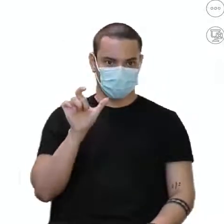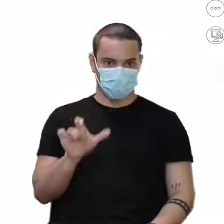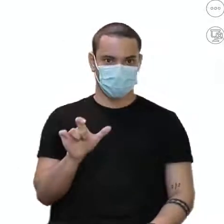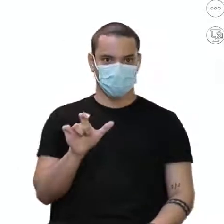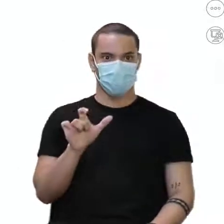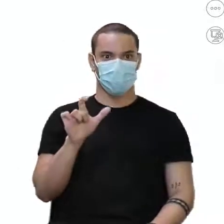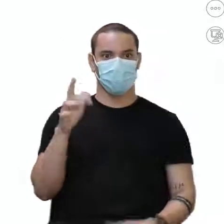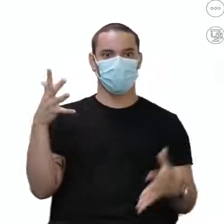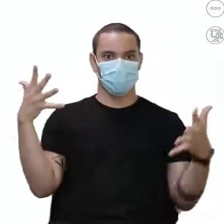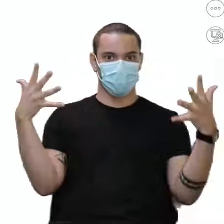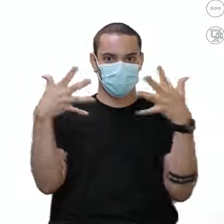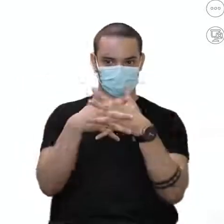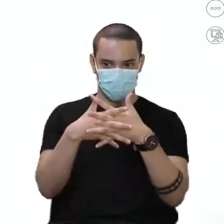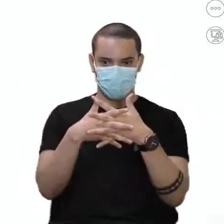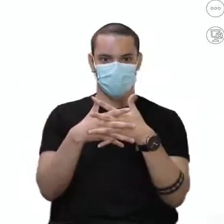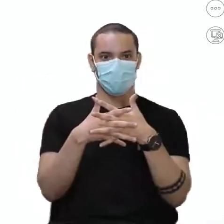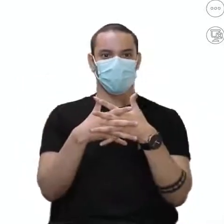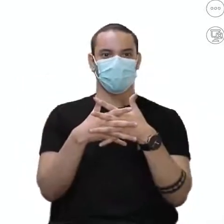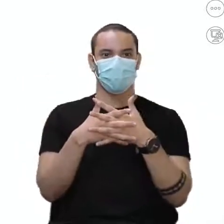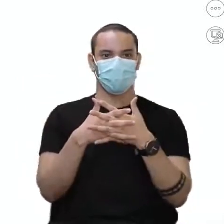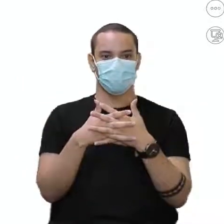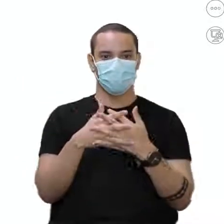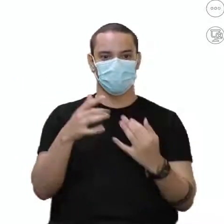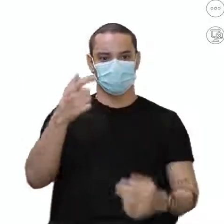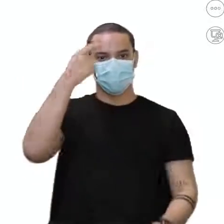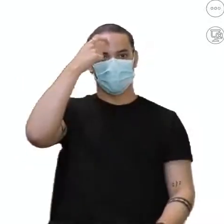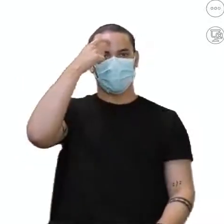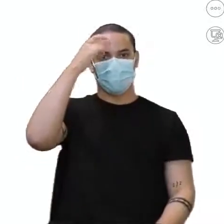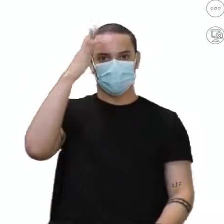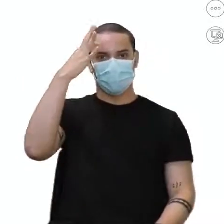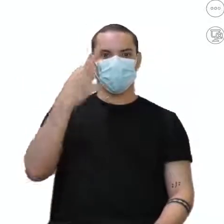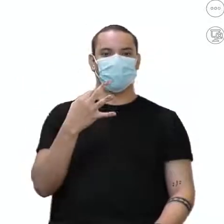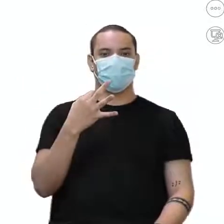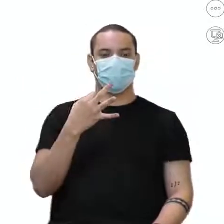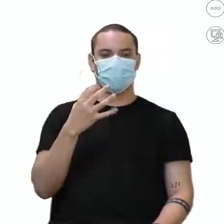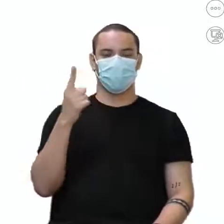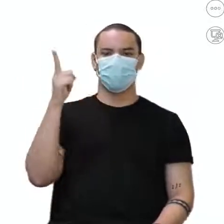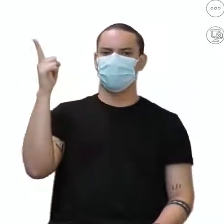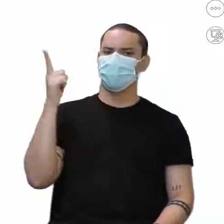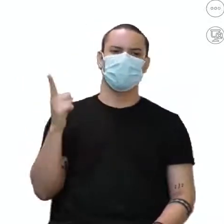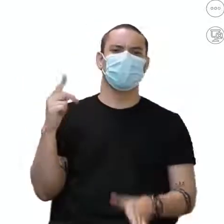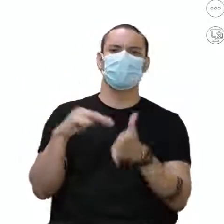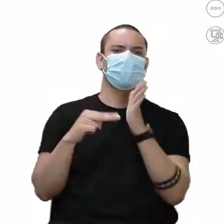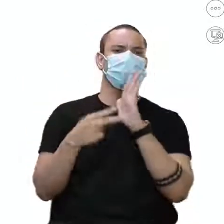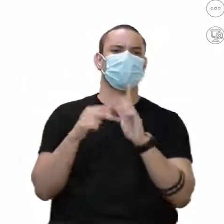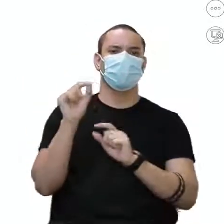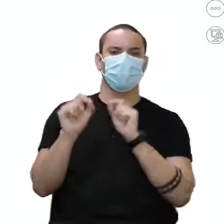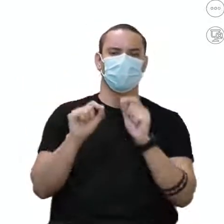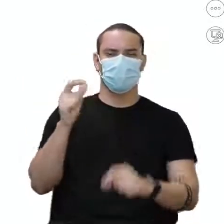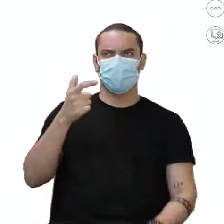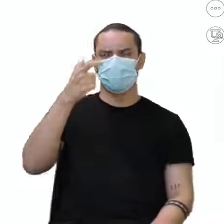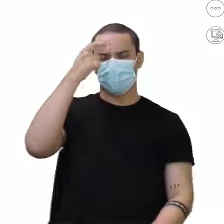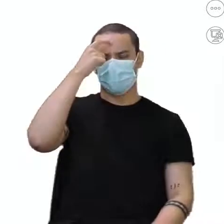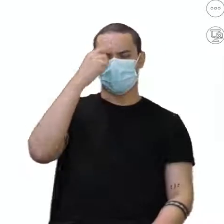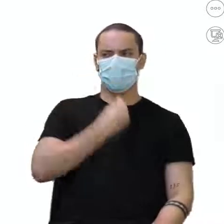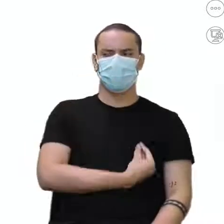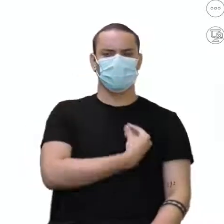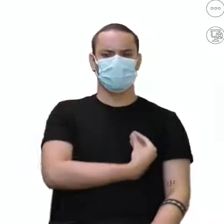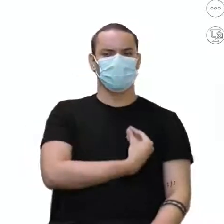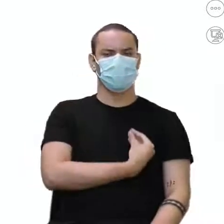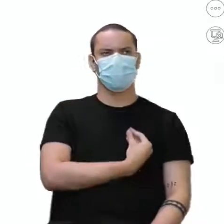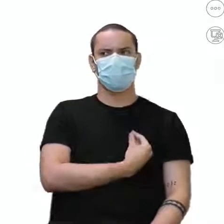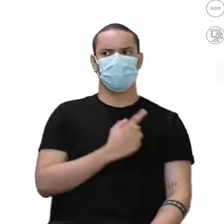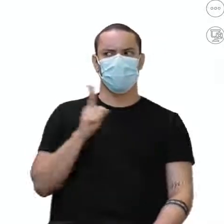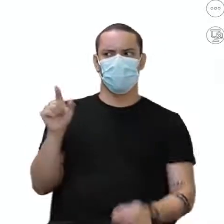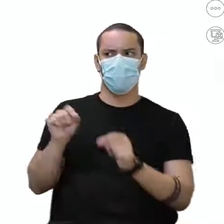confusing words, as duas, conscious e conscience, né? Conscious significa consciente, estar consciente